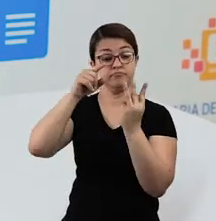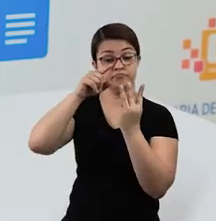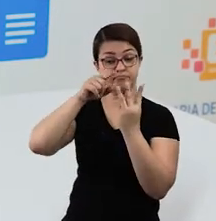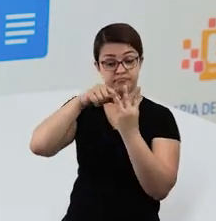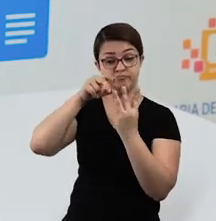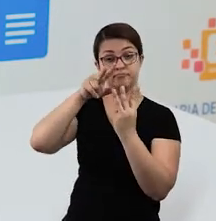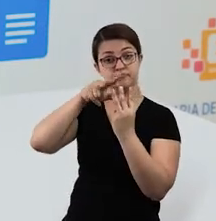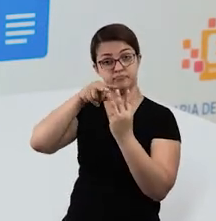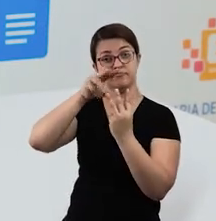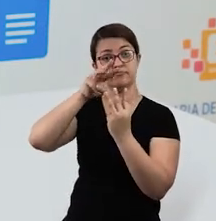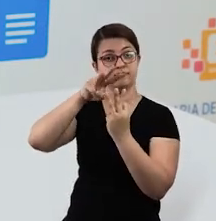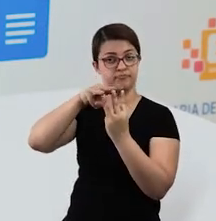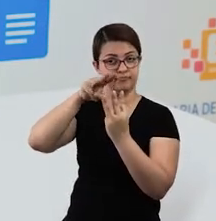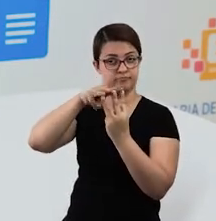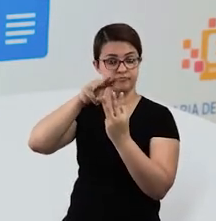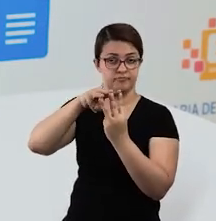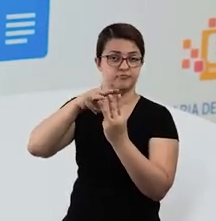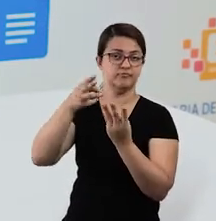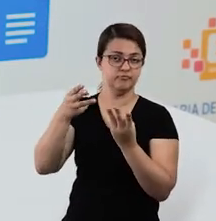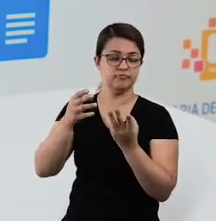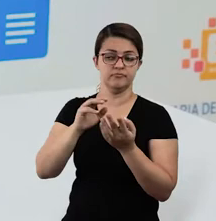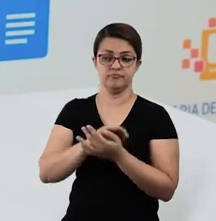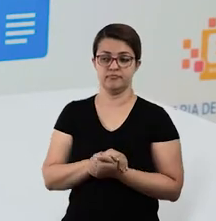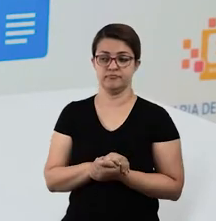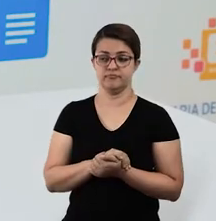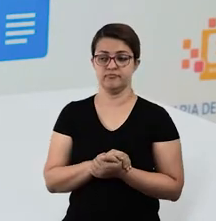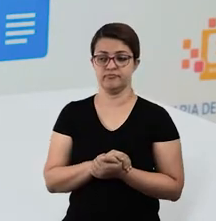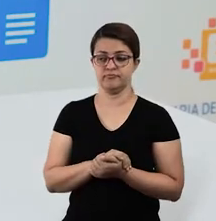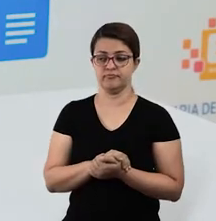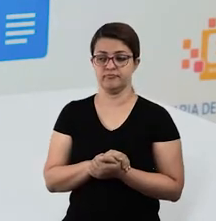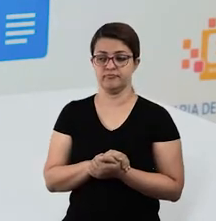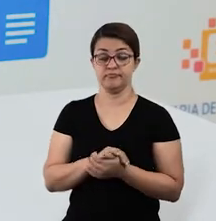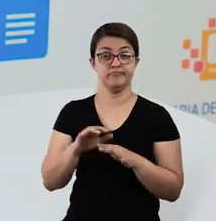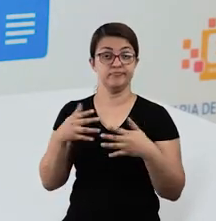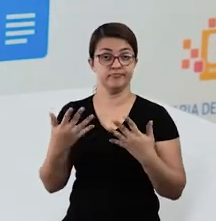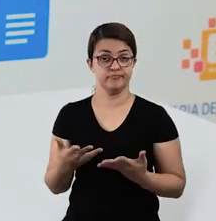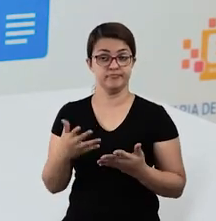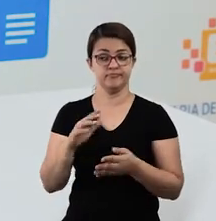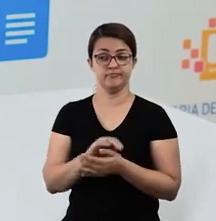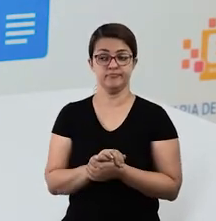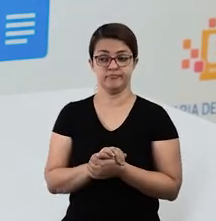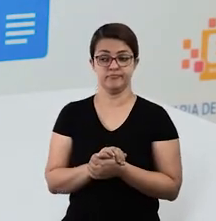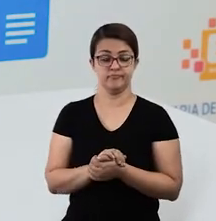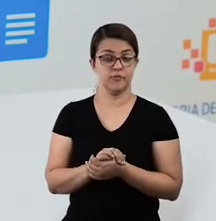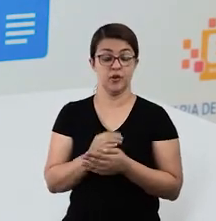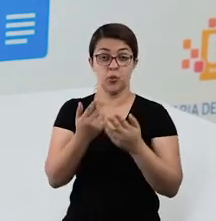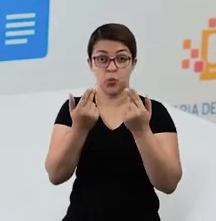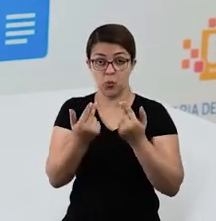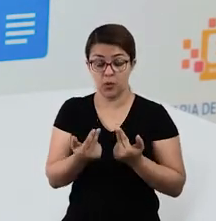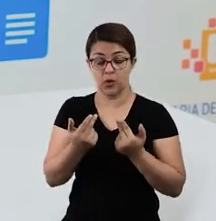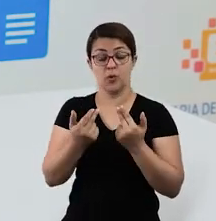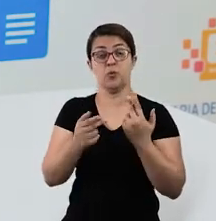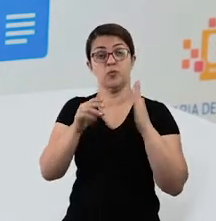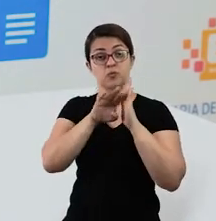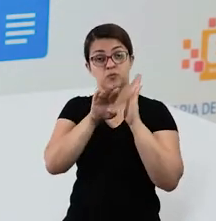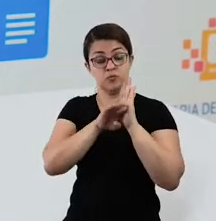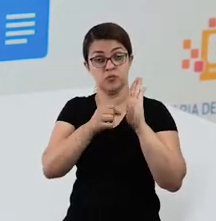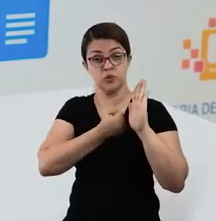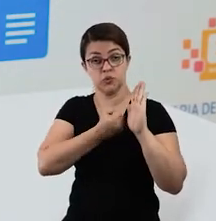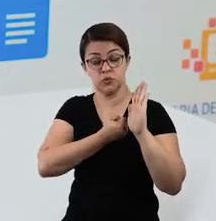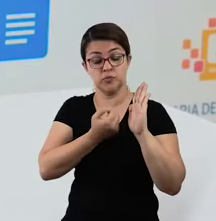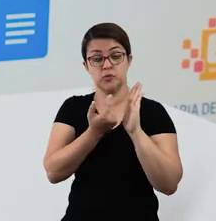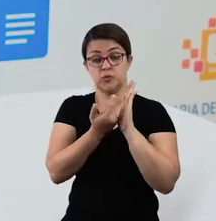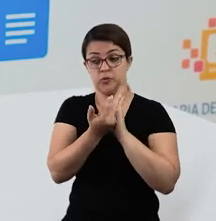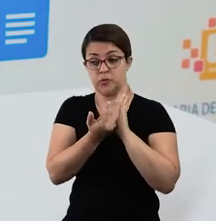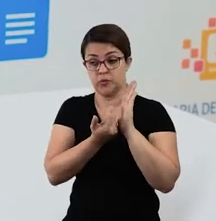o 9 do número 189 representa uma unidade. Então, você vai fazer isso com esses outros números aqui. Vai